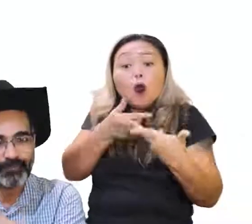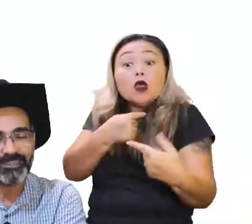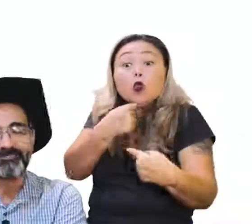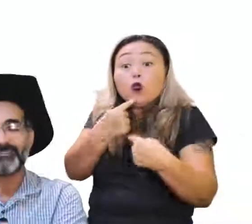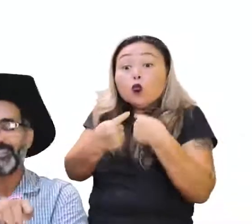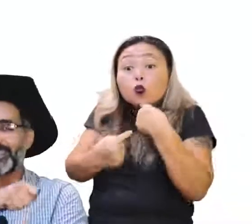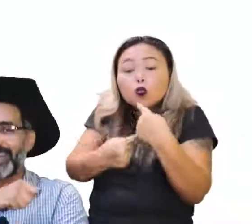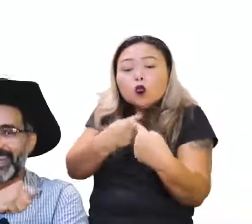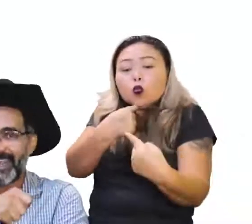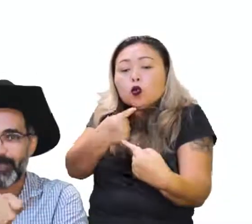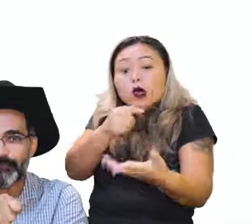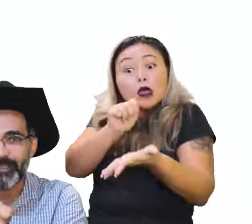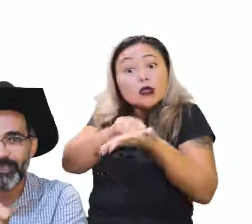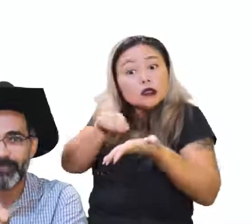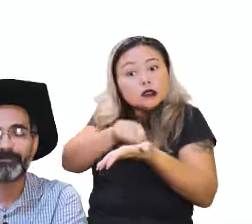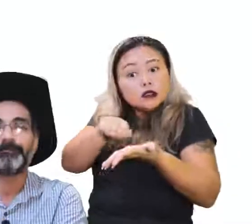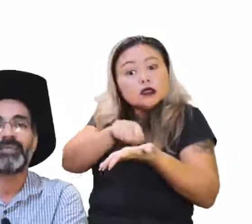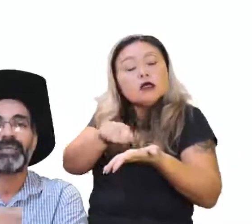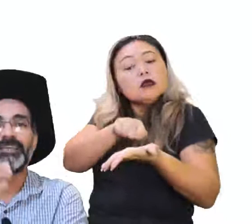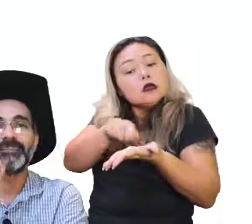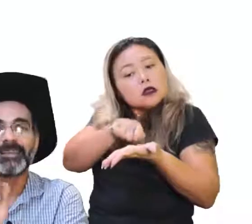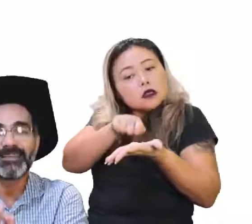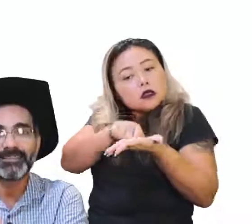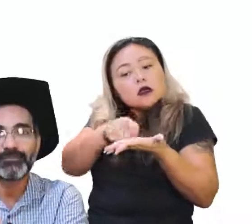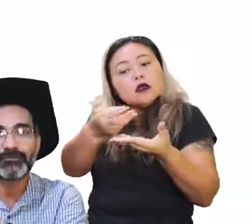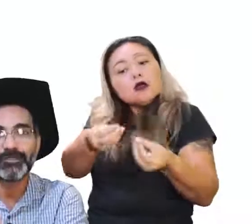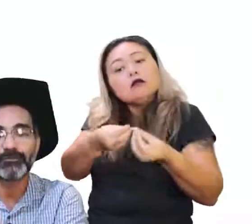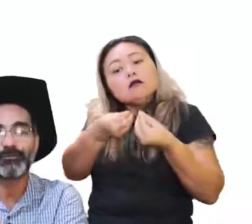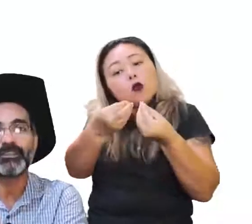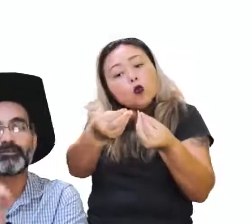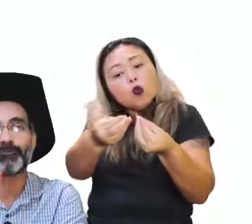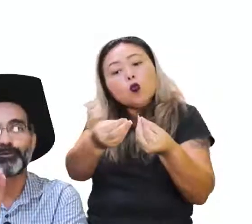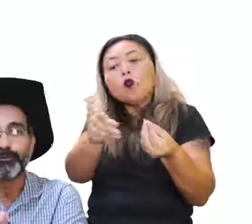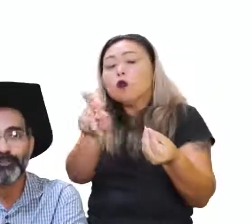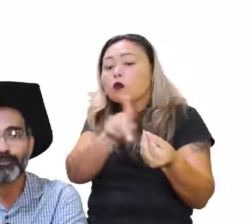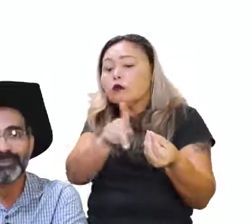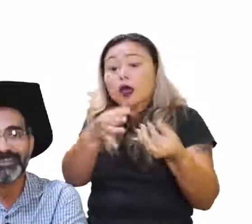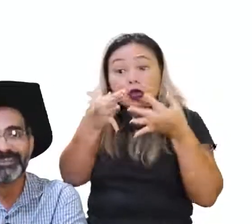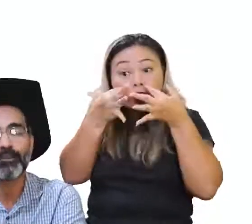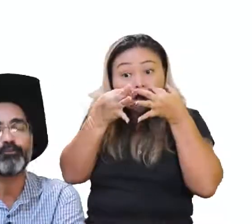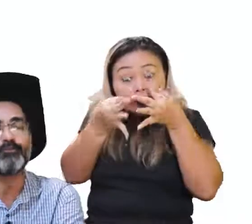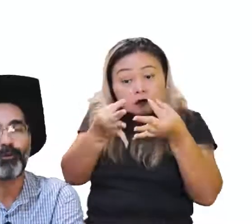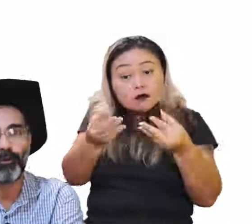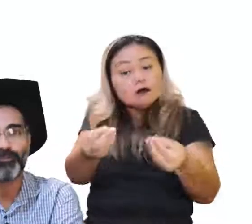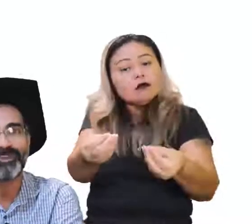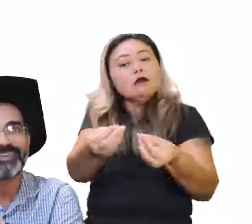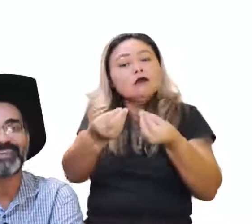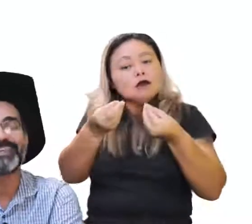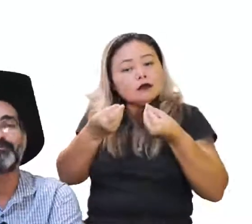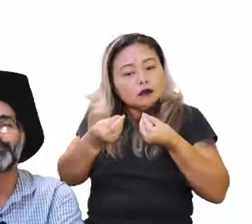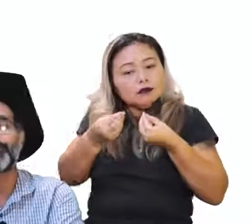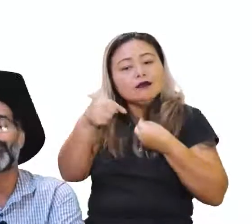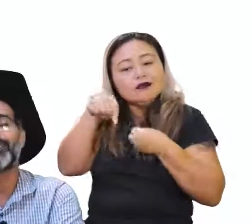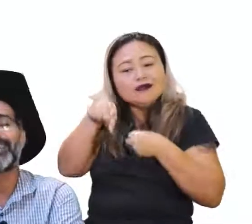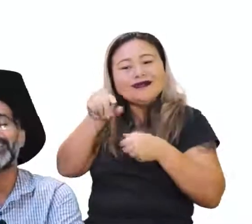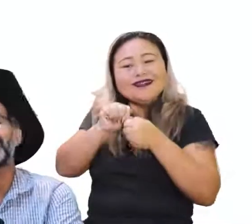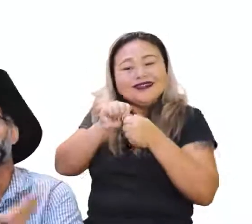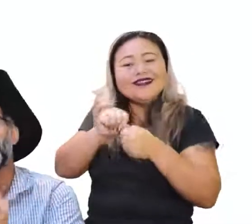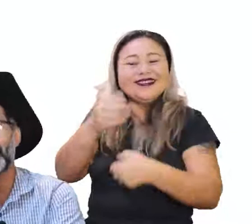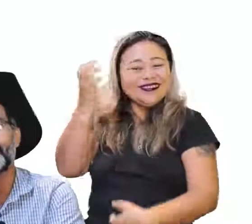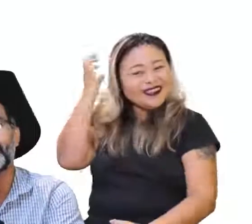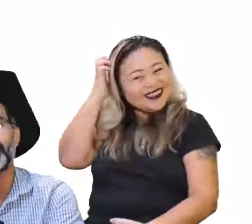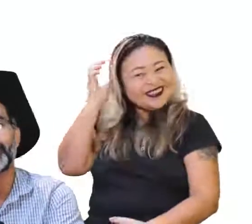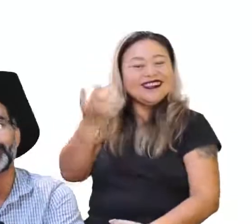qualquer dúvida, escreve aí, entregue a sua dúvida para o professor presencial e pode mandar aqui, que a professora